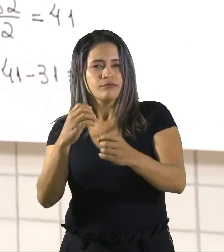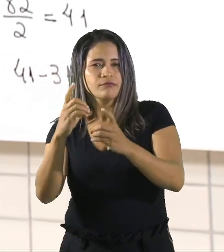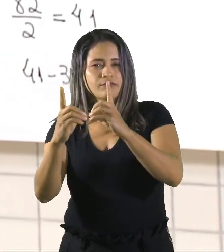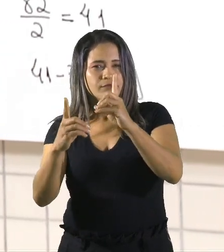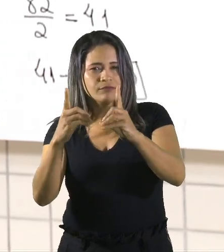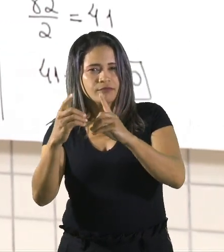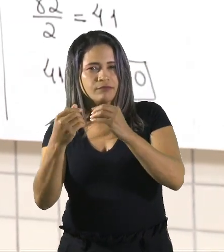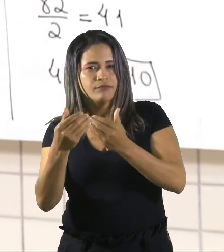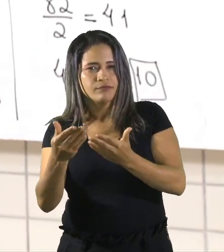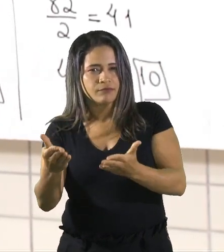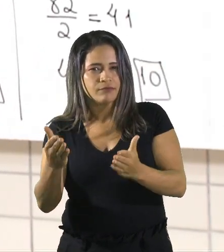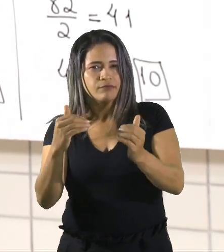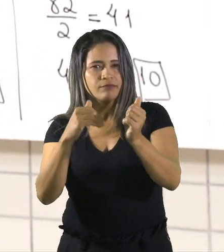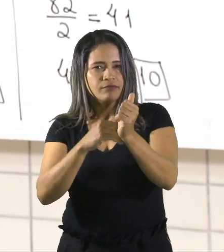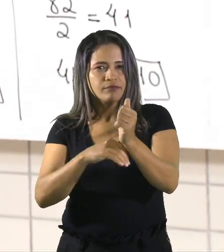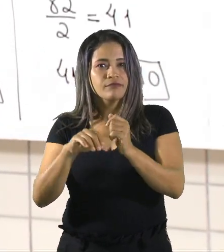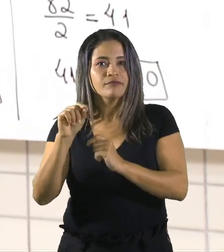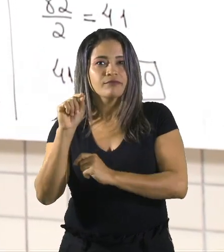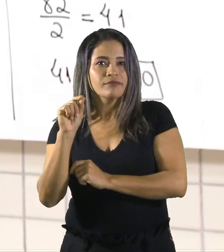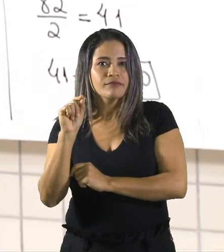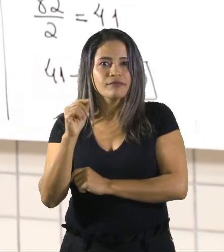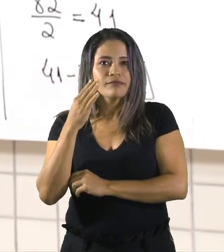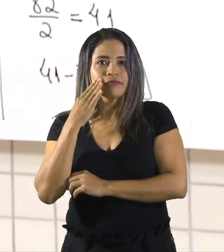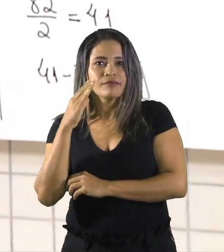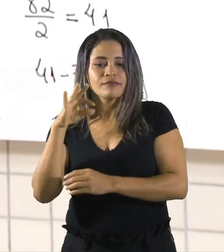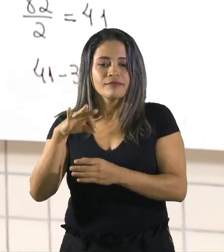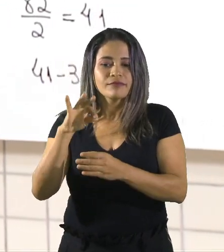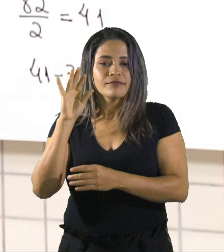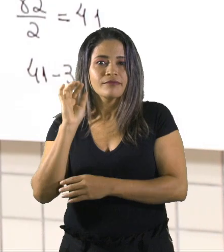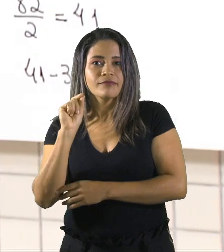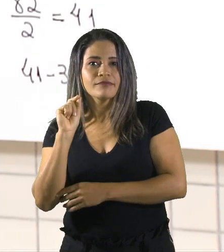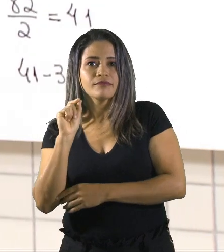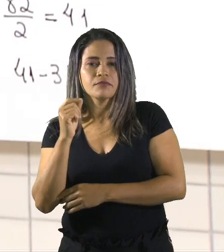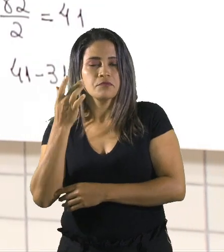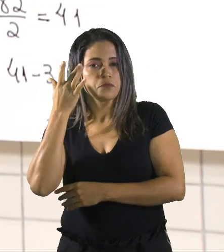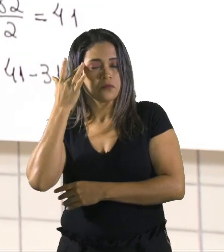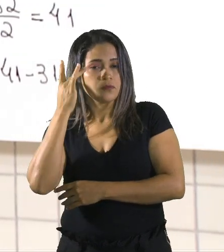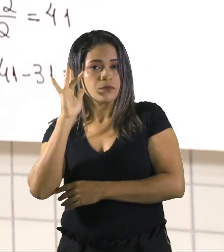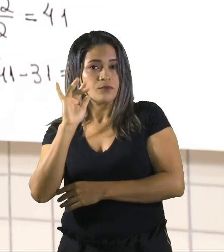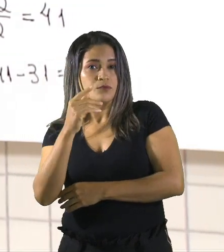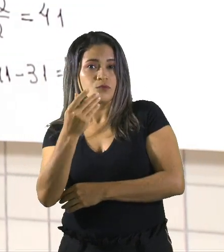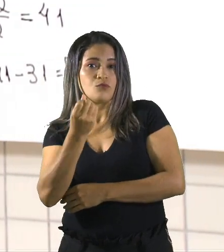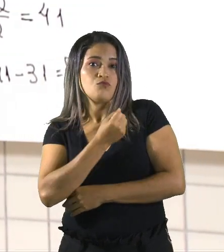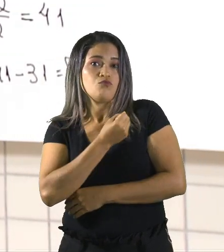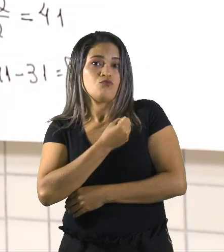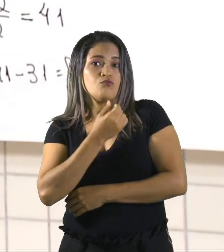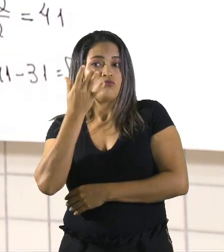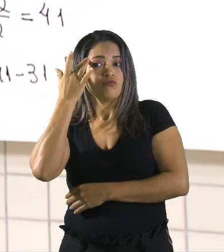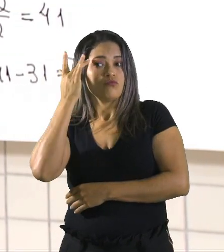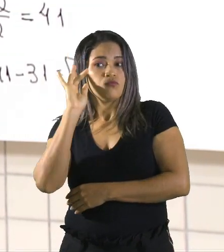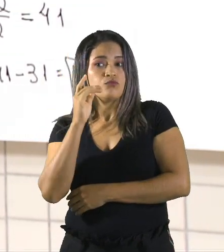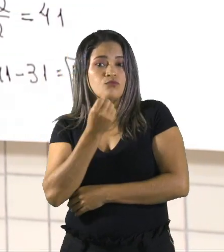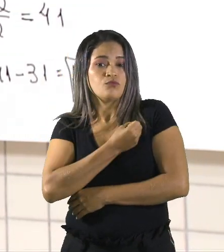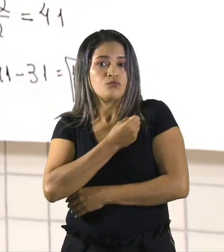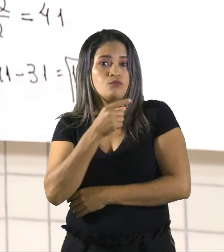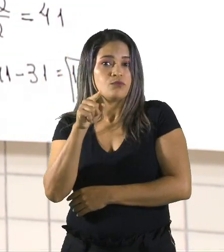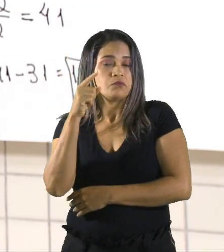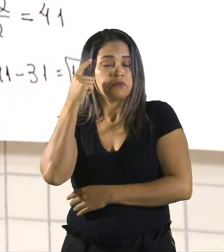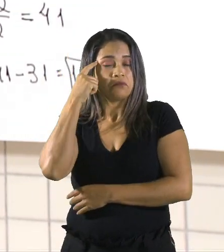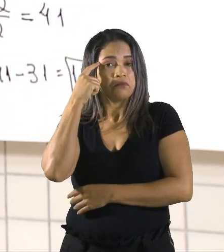adivinhação, eu, obviamente, não sei qual é o número que você está pensando. Esse número é desconhecido para